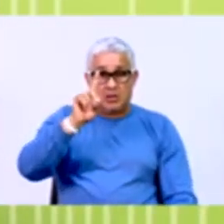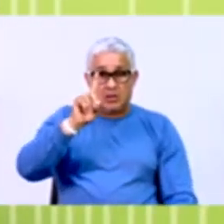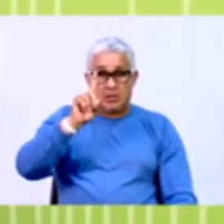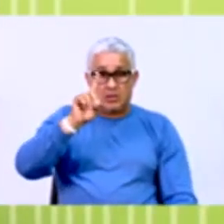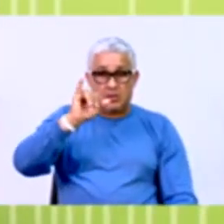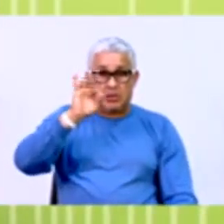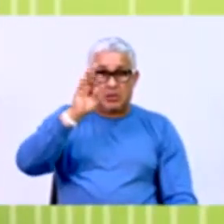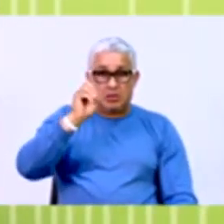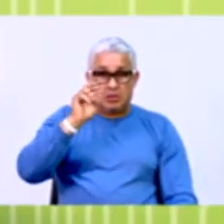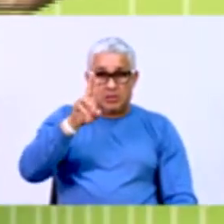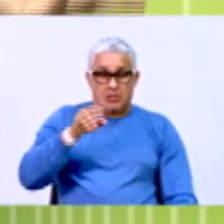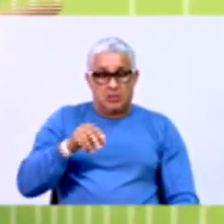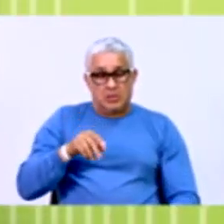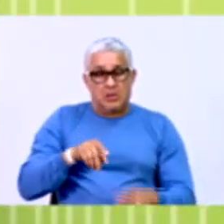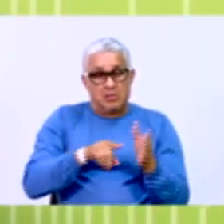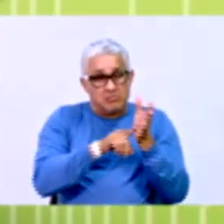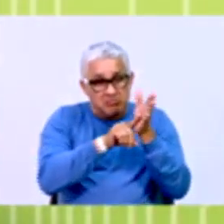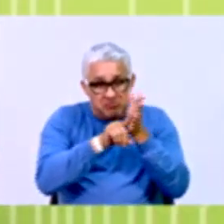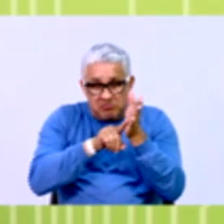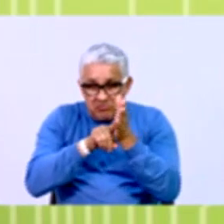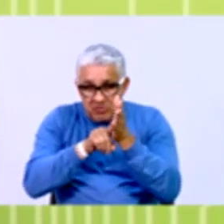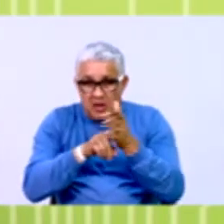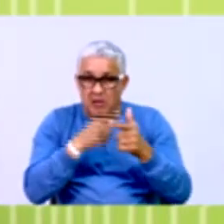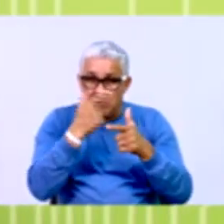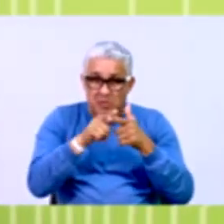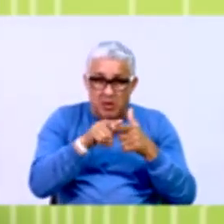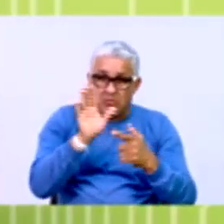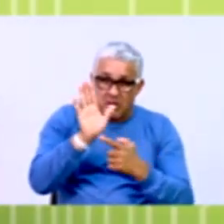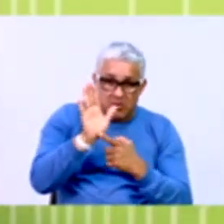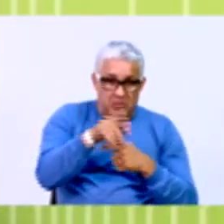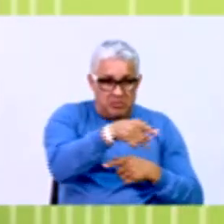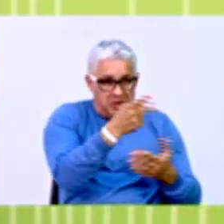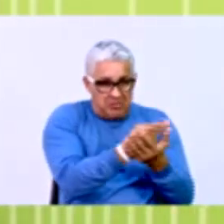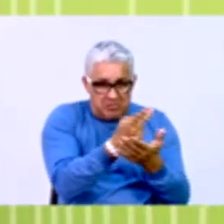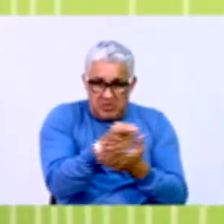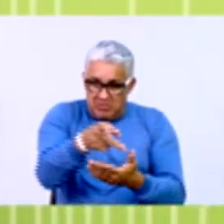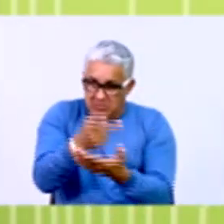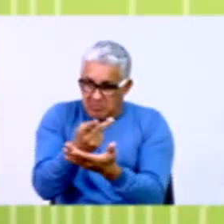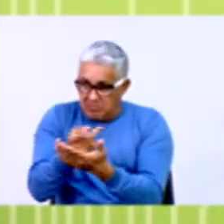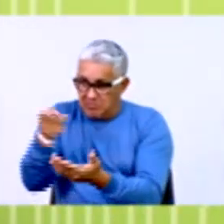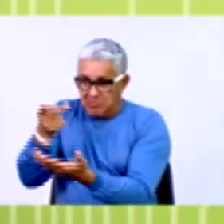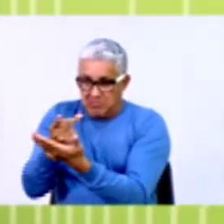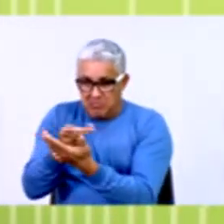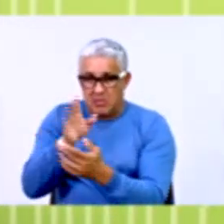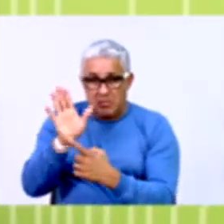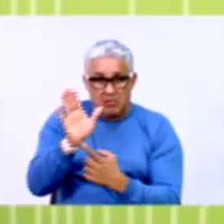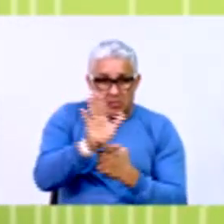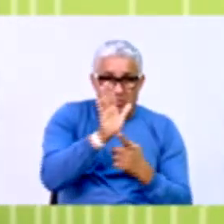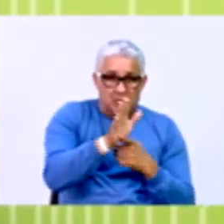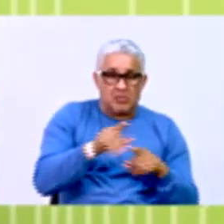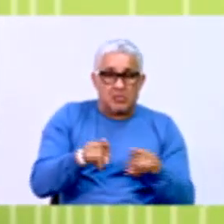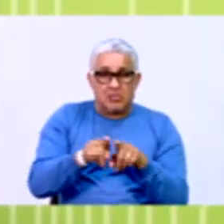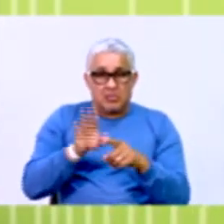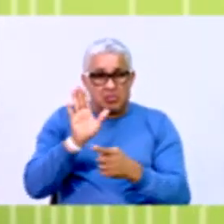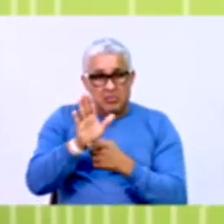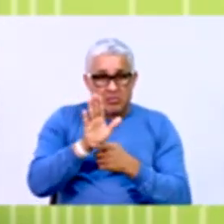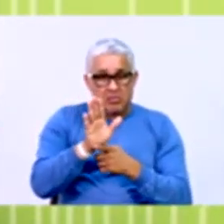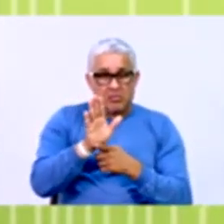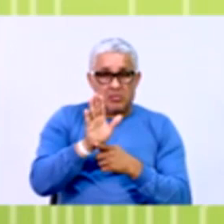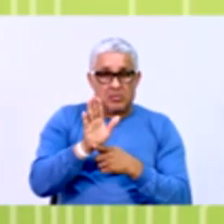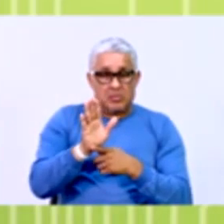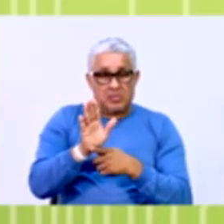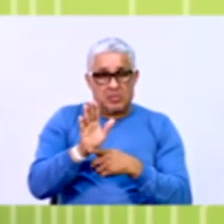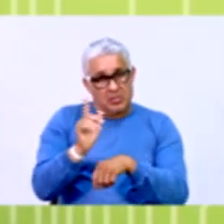e ele começou a apontar uma série de problemas. Olha, isso aqui está errado, isso aqui está errado, isso aqui está errado. E apresentou para a gestão. Aí a